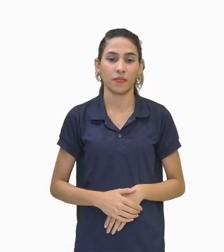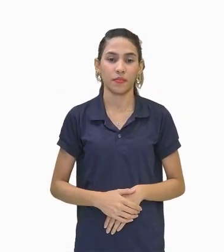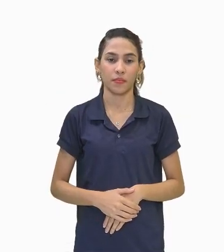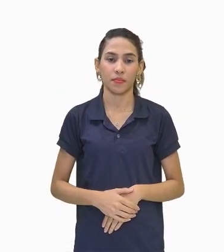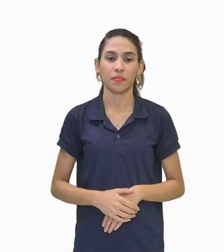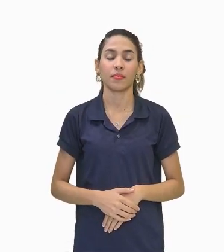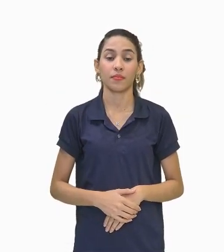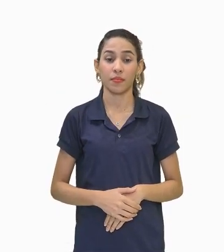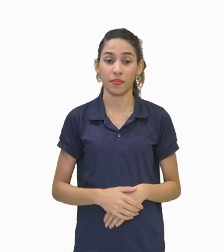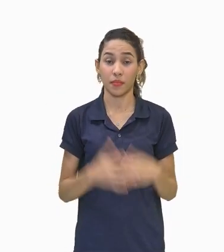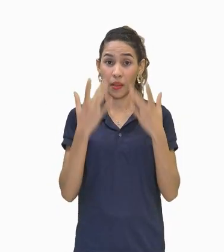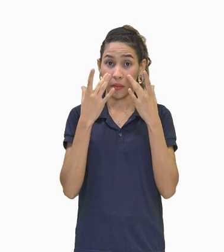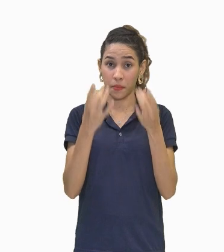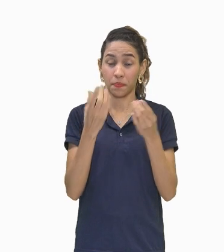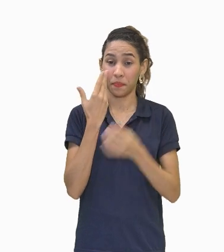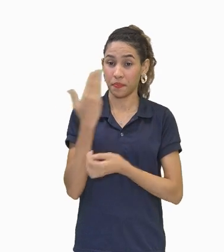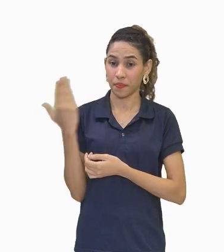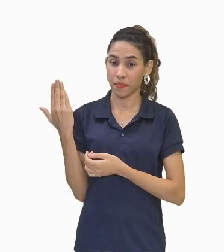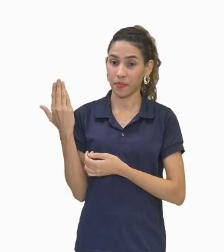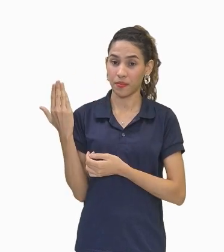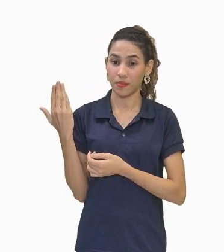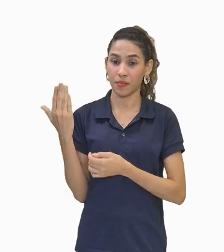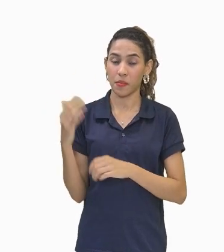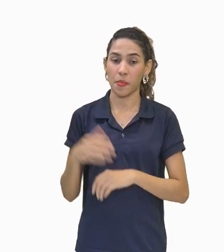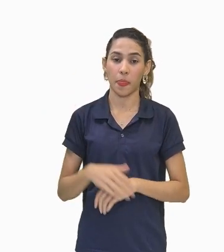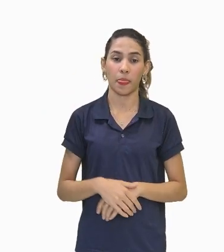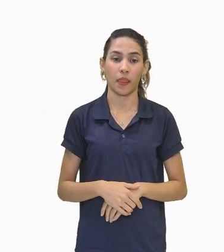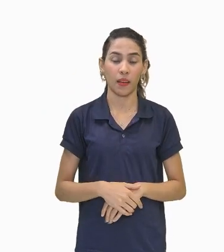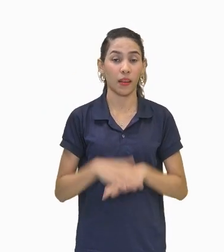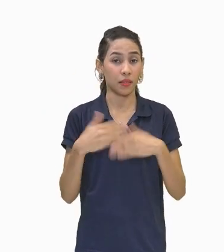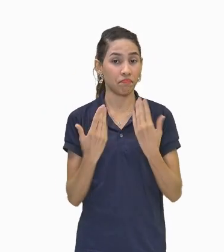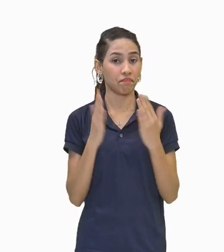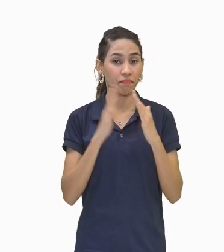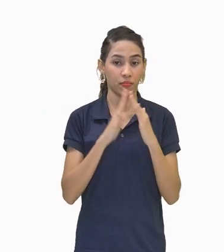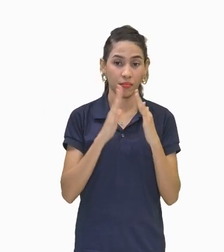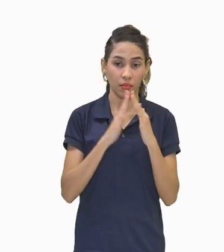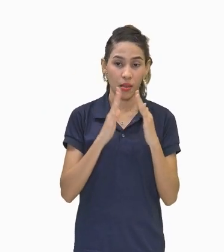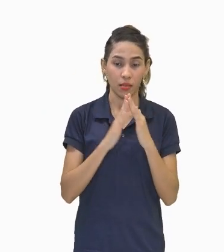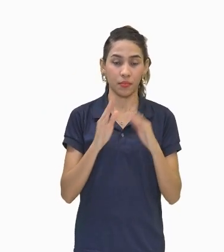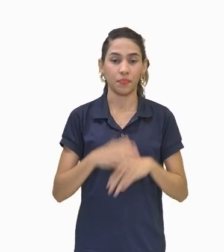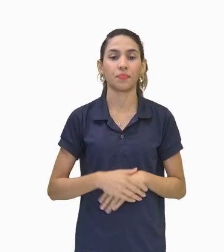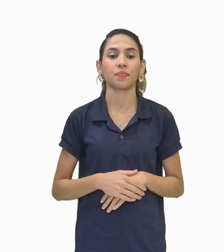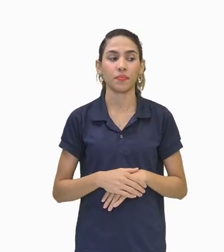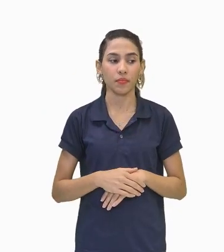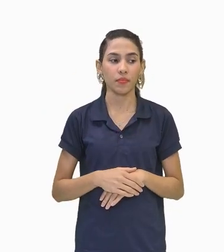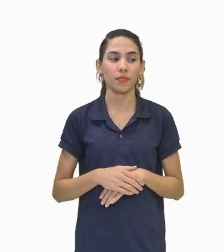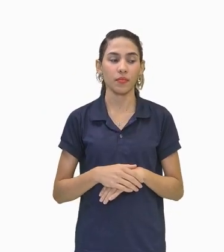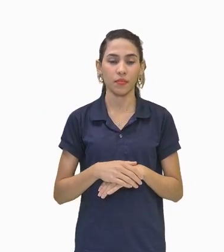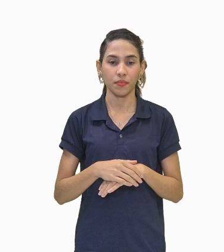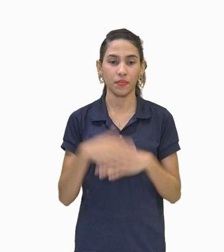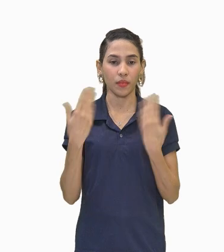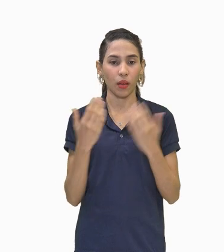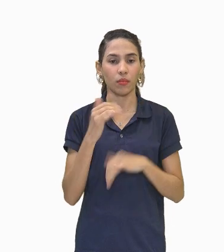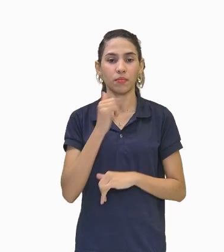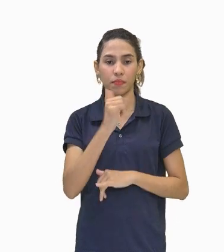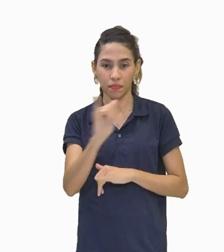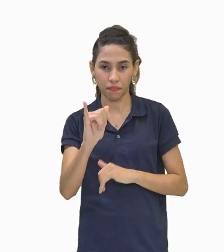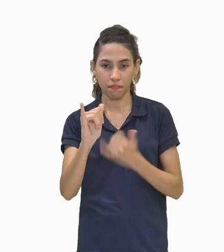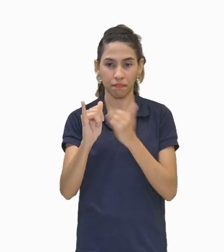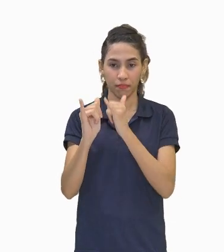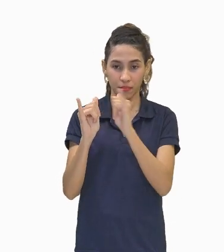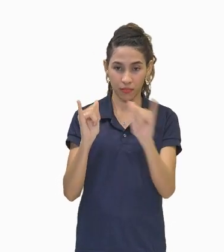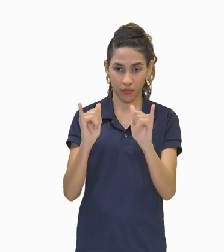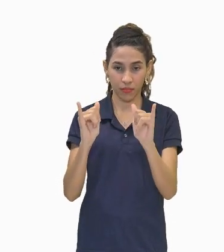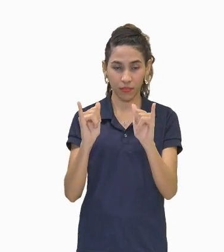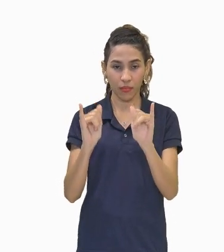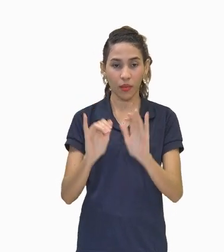os circuitos são em paralelo. Qual é a vantagem do circuito em paralelo? Os circuitos